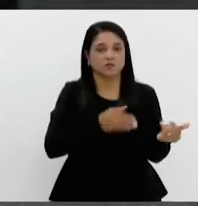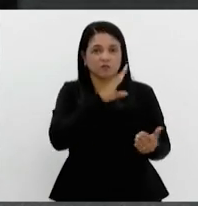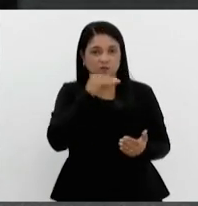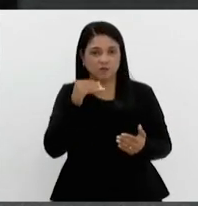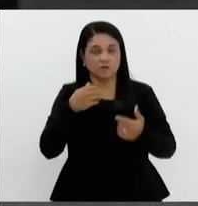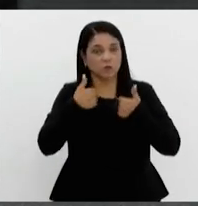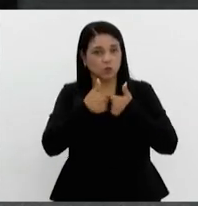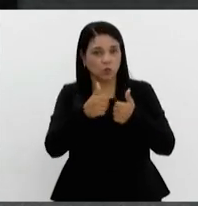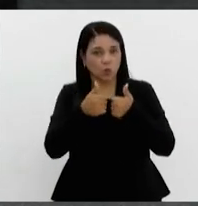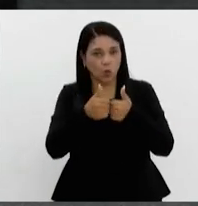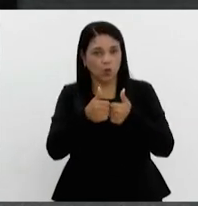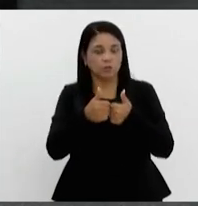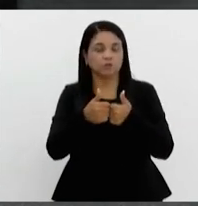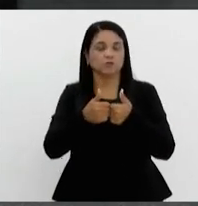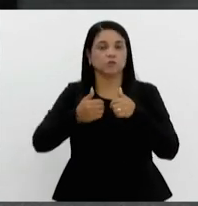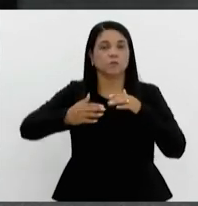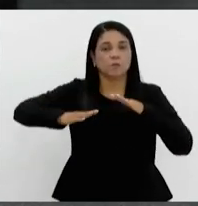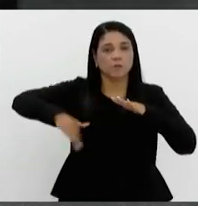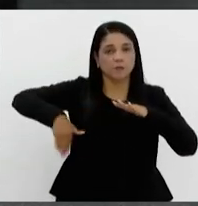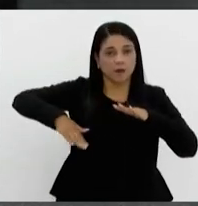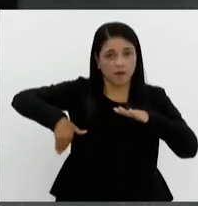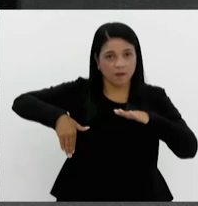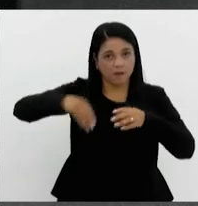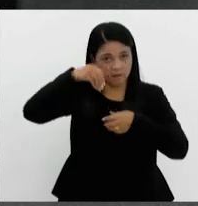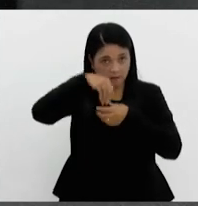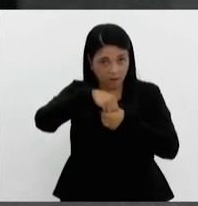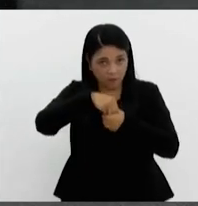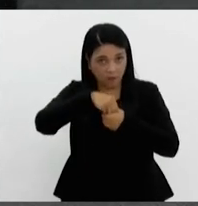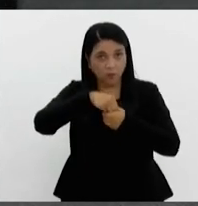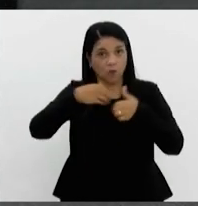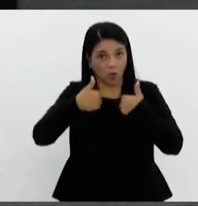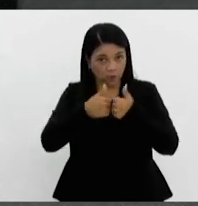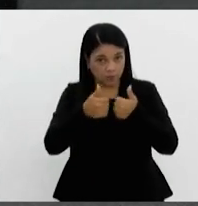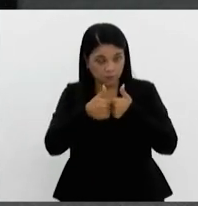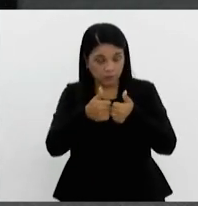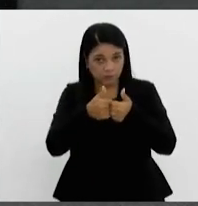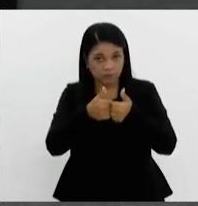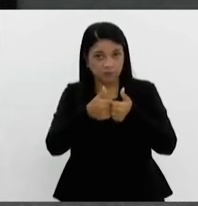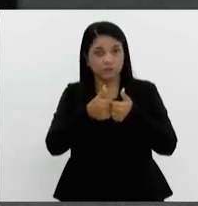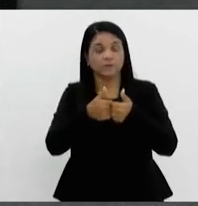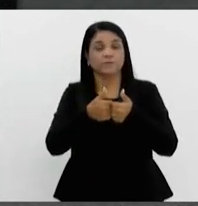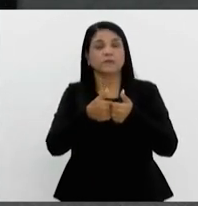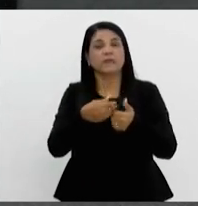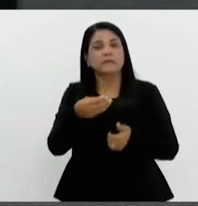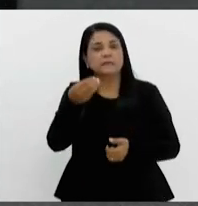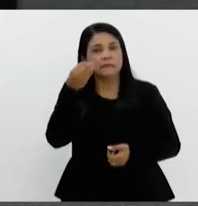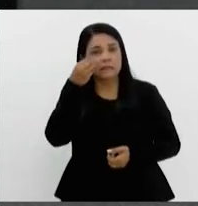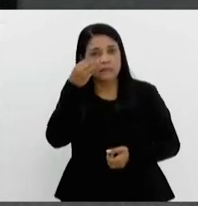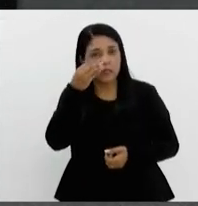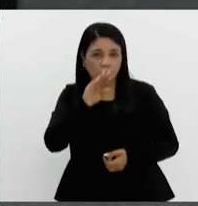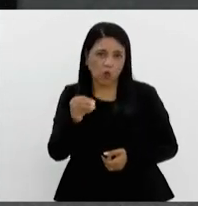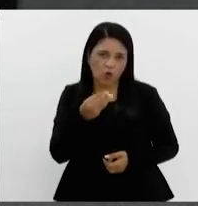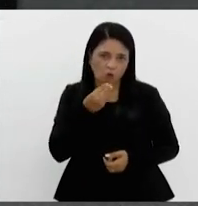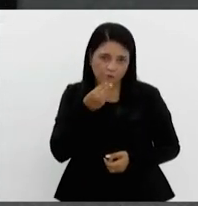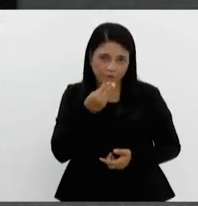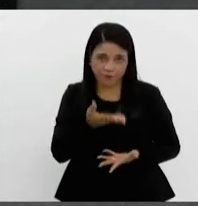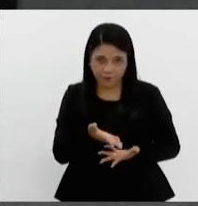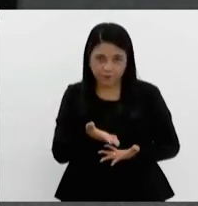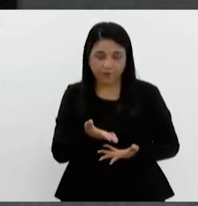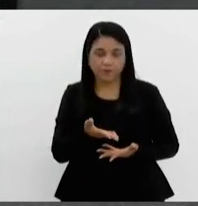caminho das praias do Rio de Janeiro. E, obviamente, tentando ali uma situação